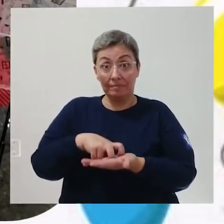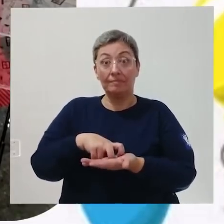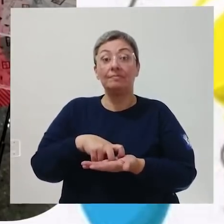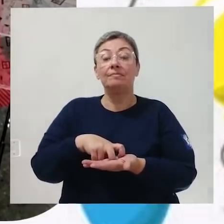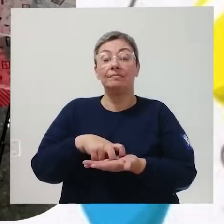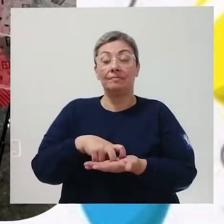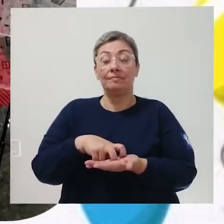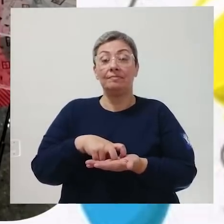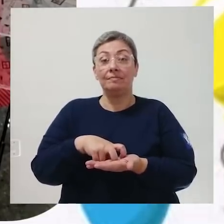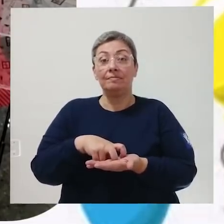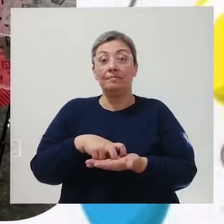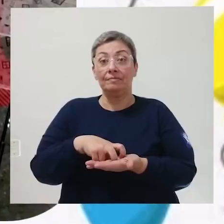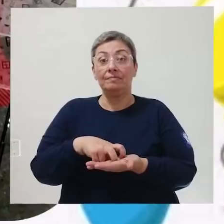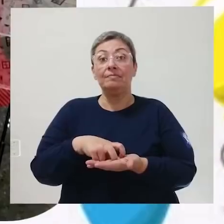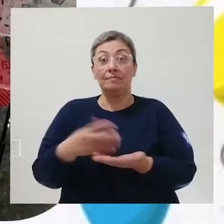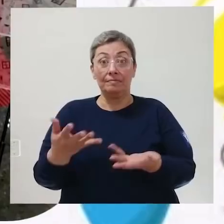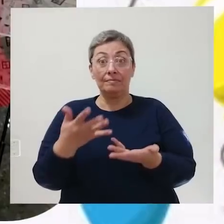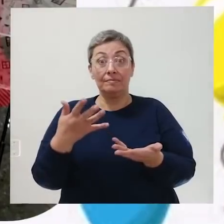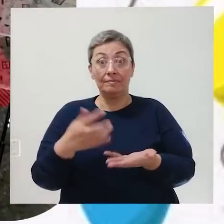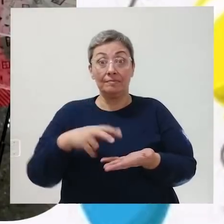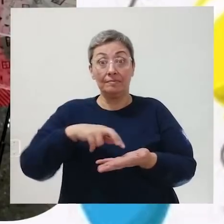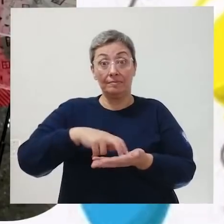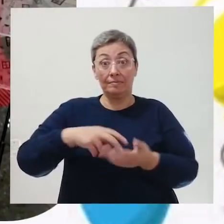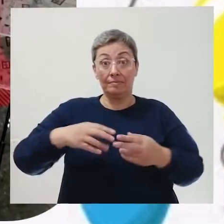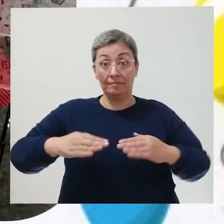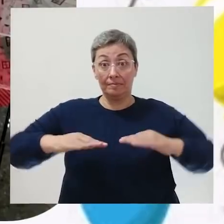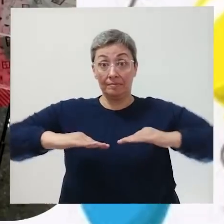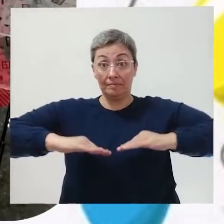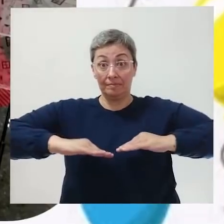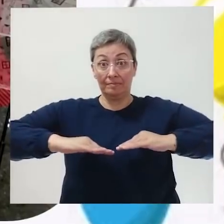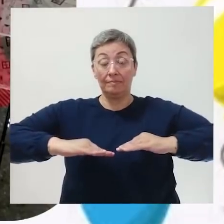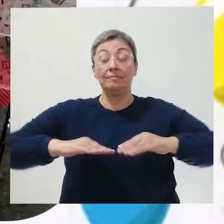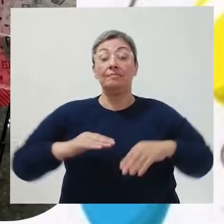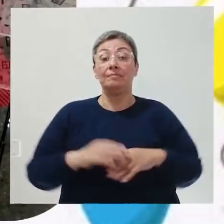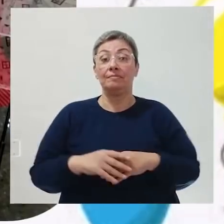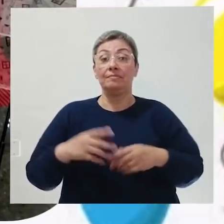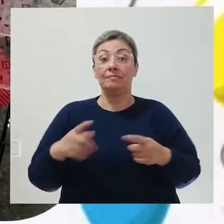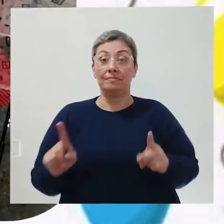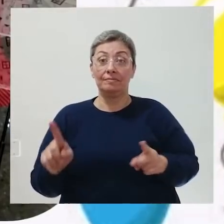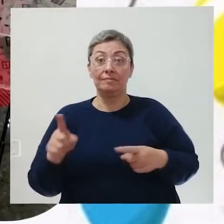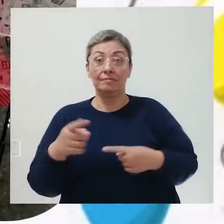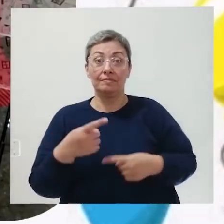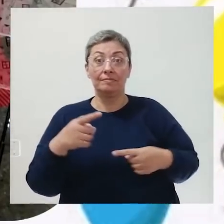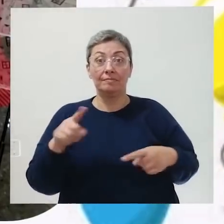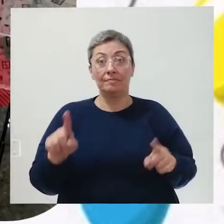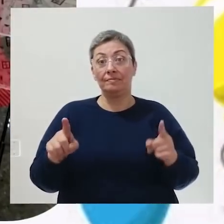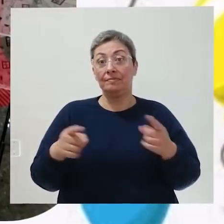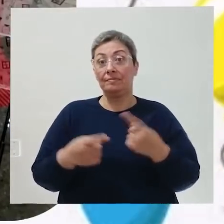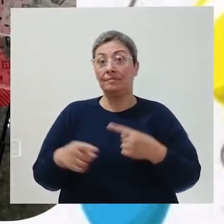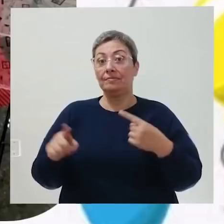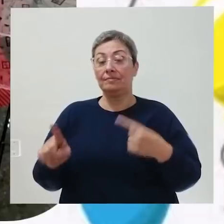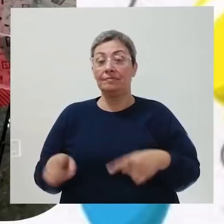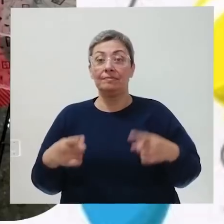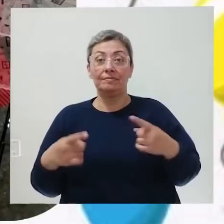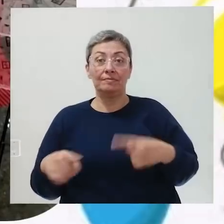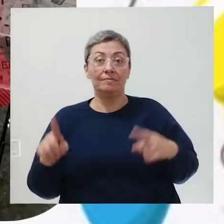dobrado. E mais dobrado. Pezinho pra dentro. E... tchu-tchu-tchá,